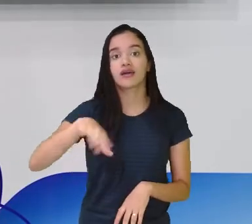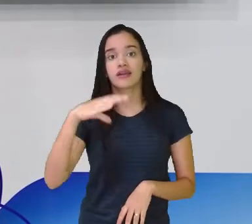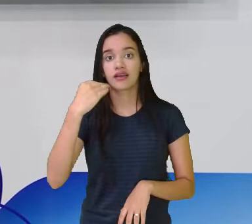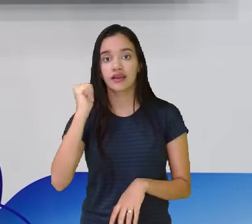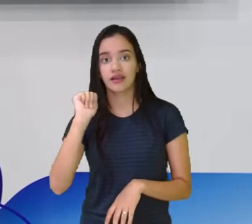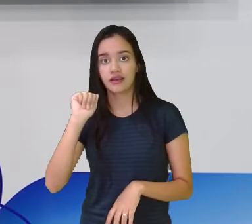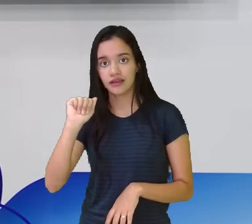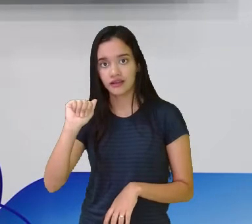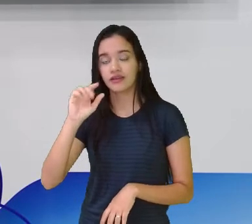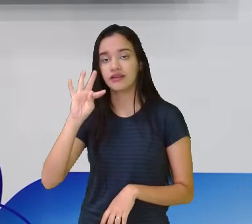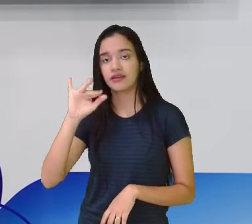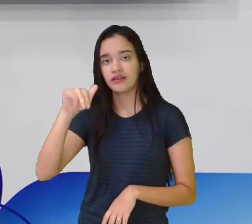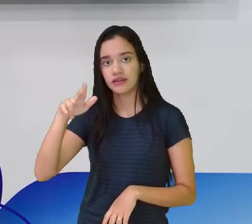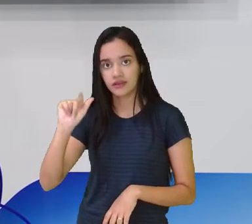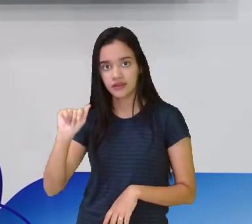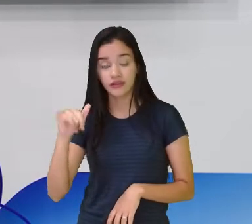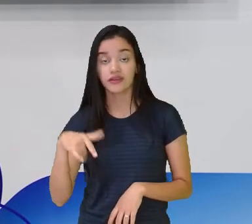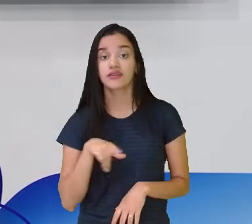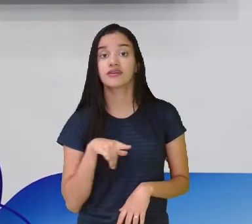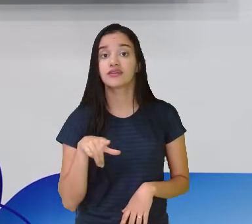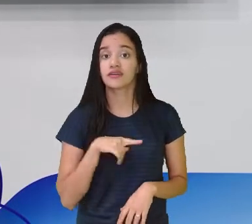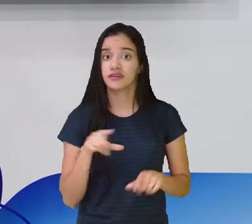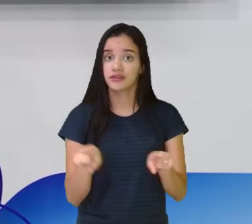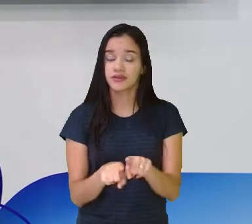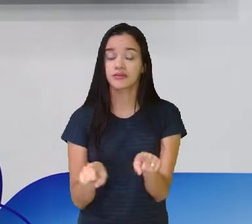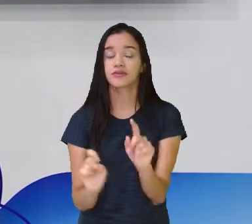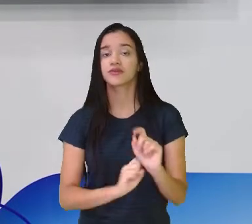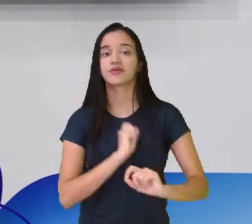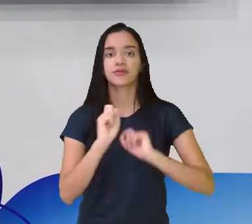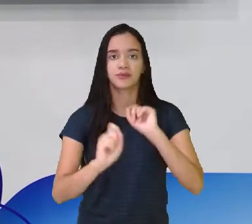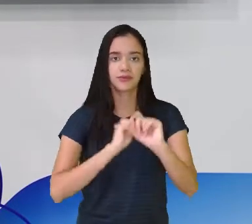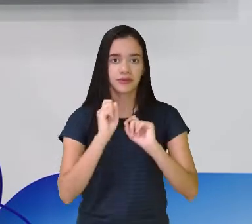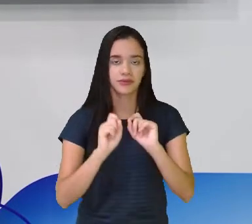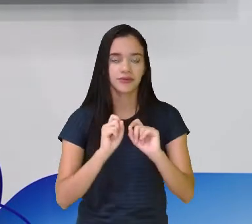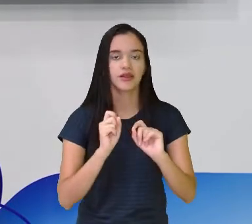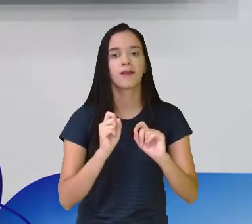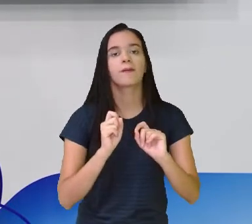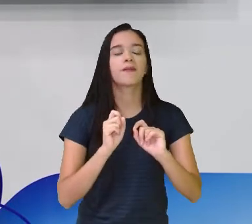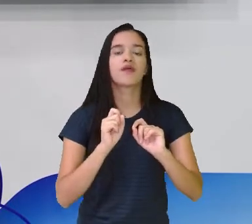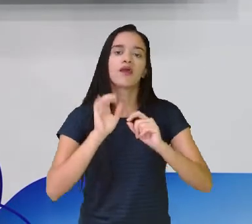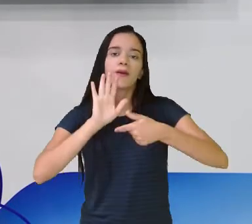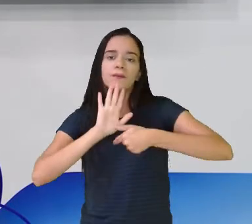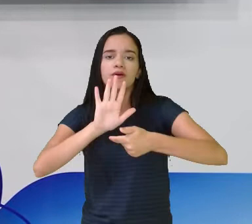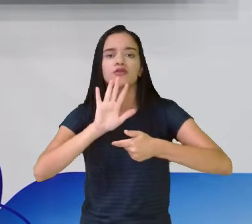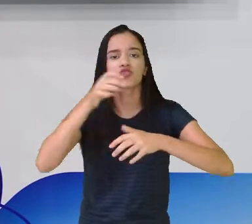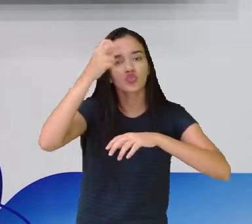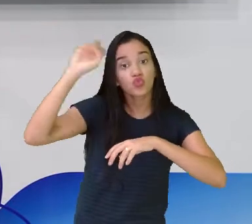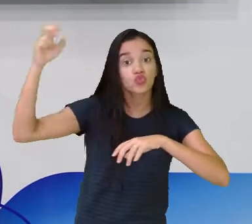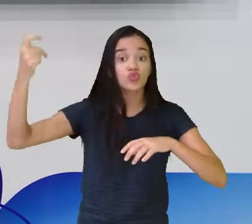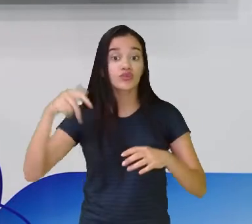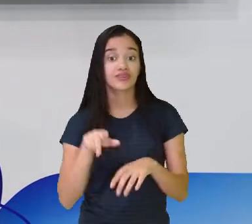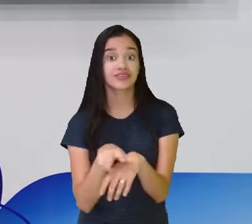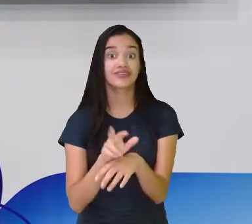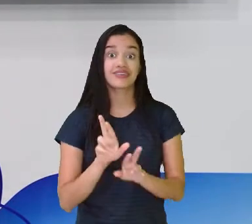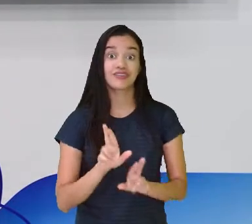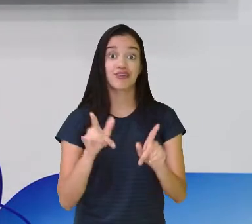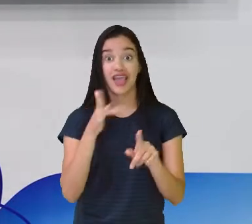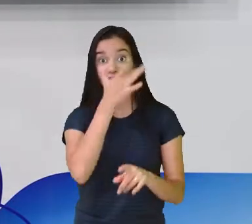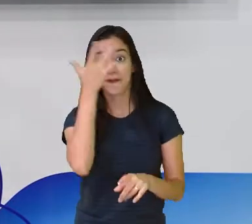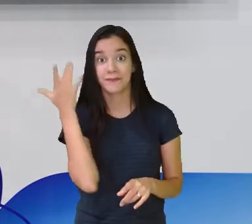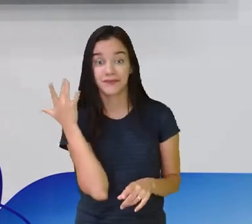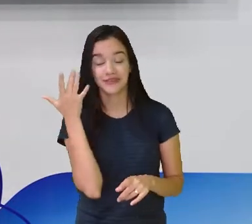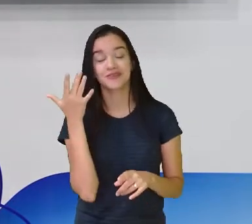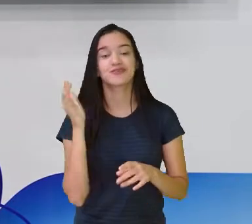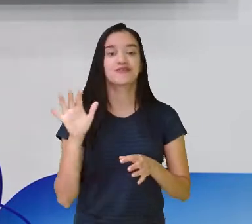caatinga. E tem, além da biodiversidade, além da riqueza, traz traços de culturas diferentes, né? As pessoas